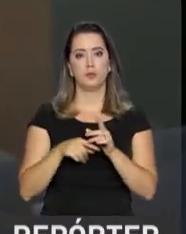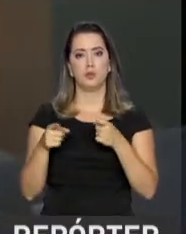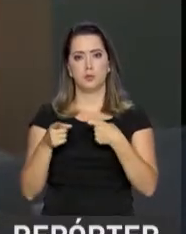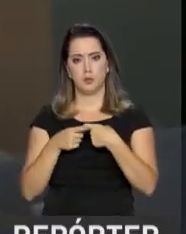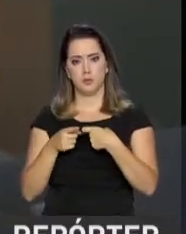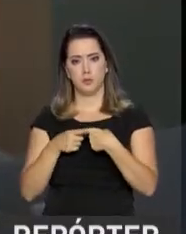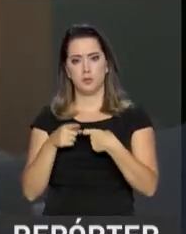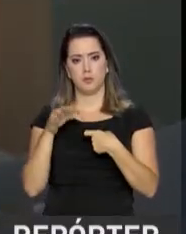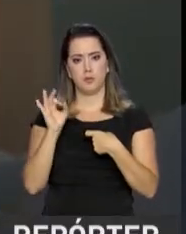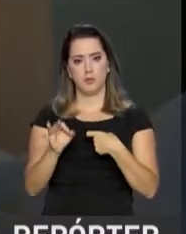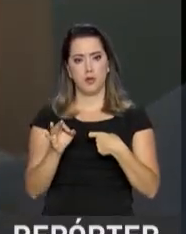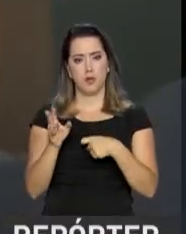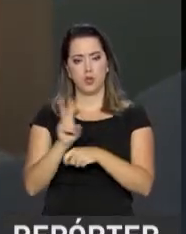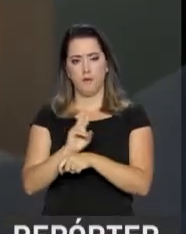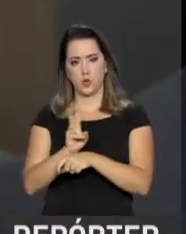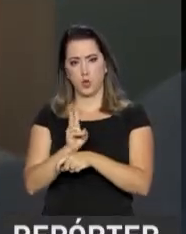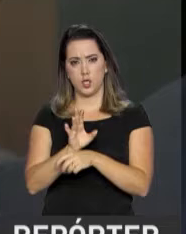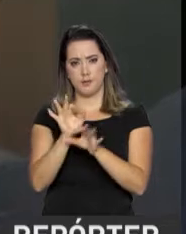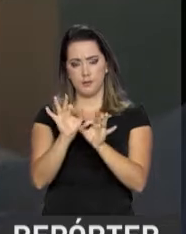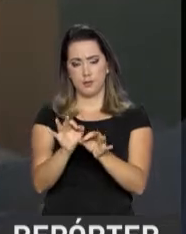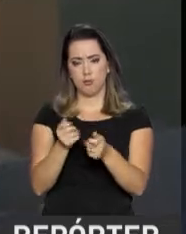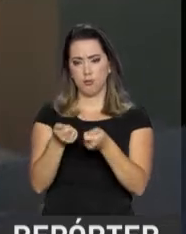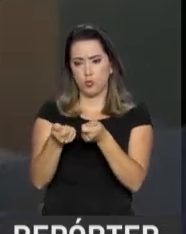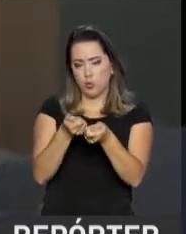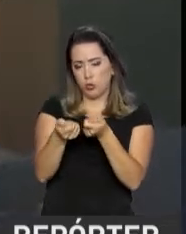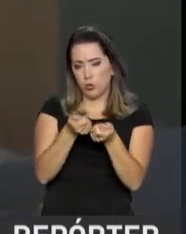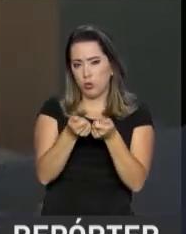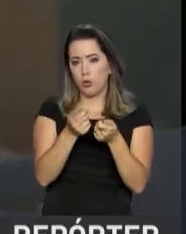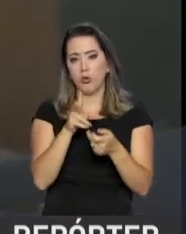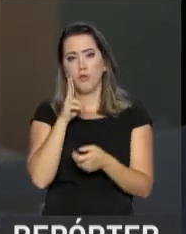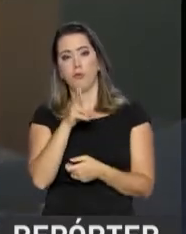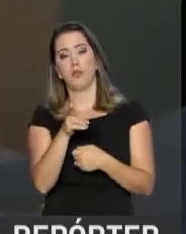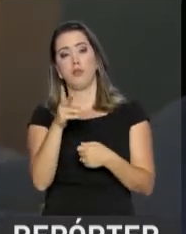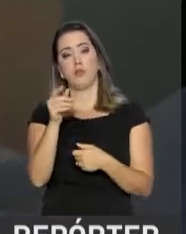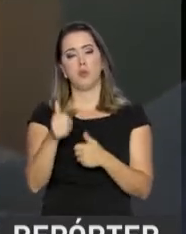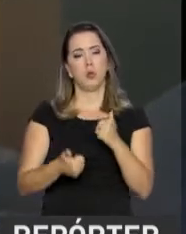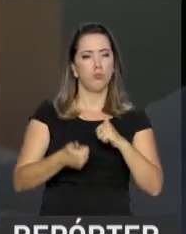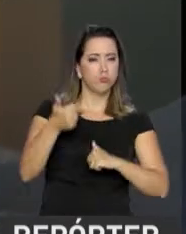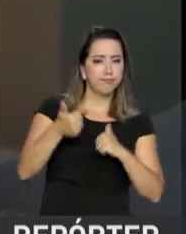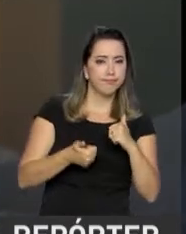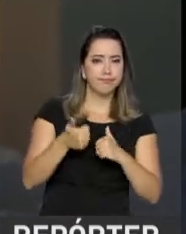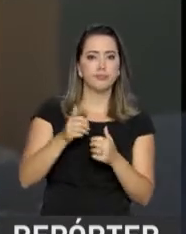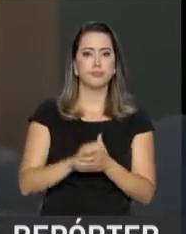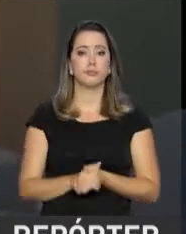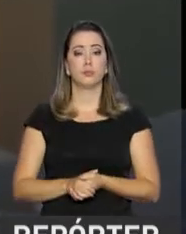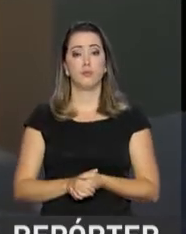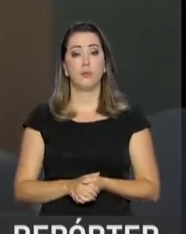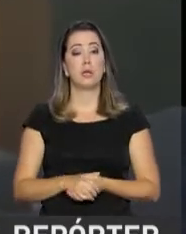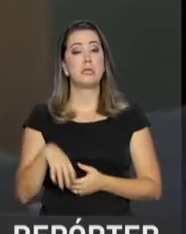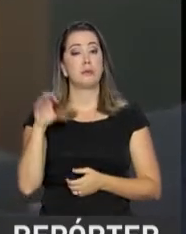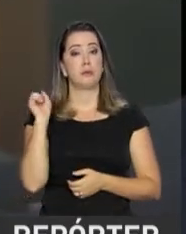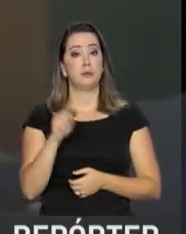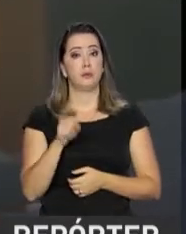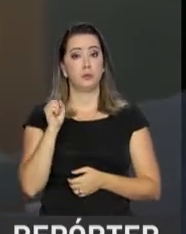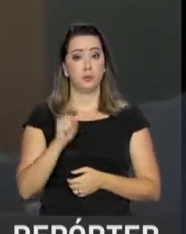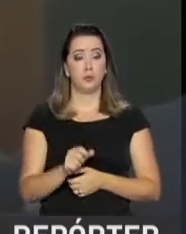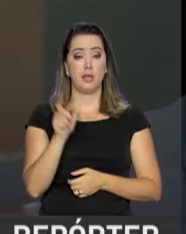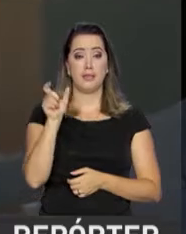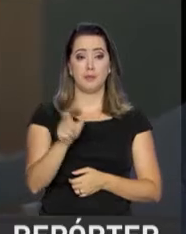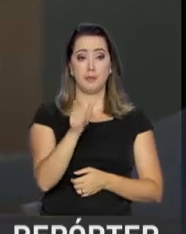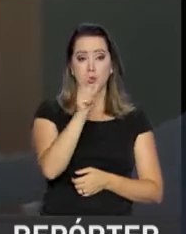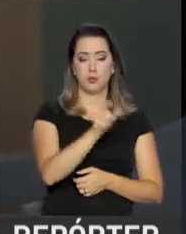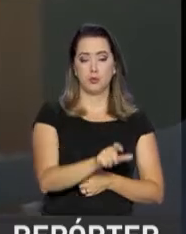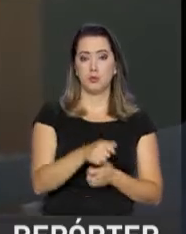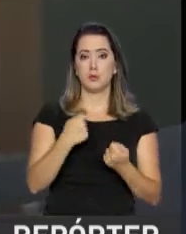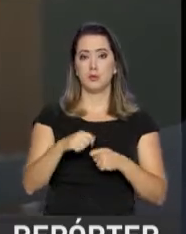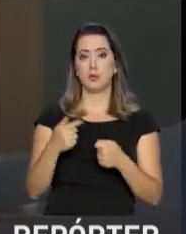permitir então exatamente um pente fino é nesses benefícios pagos pelo inss a adesão dos peritos ela é muito importante